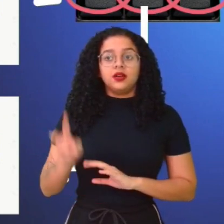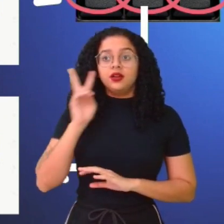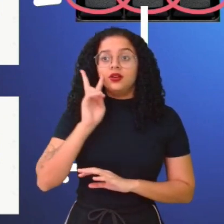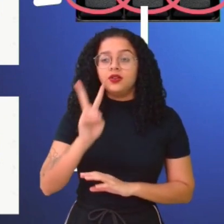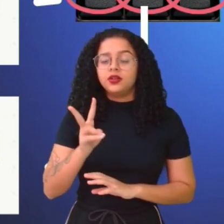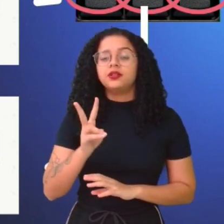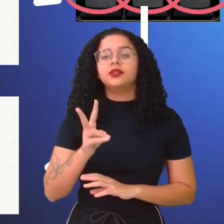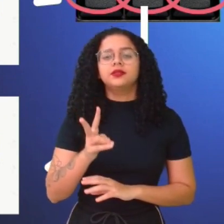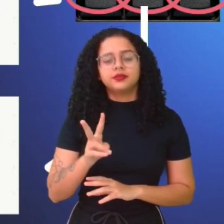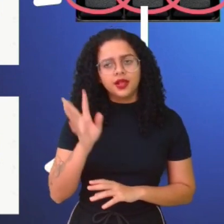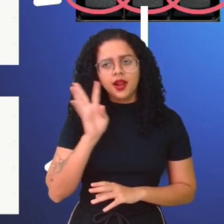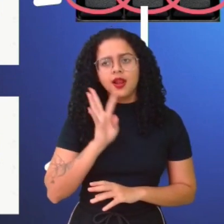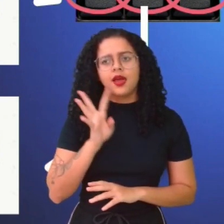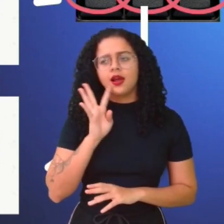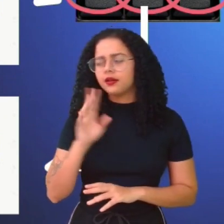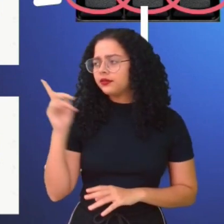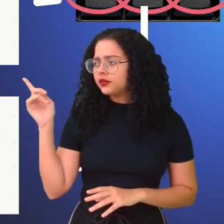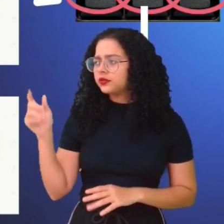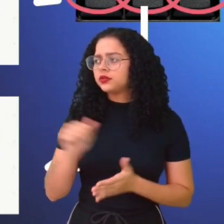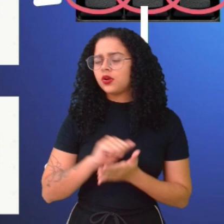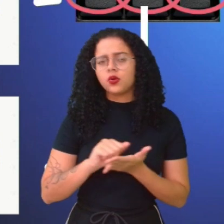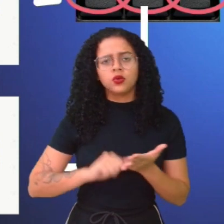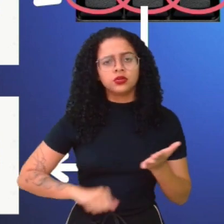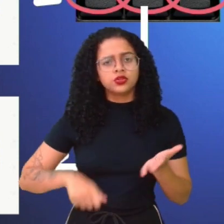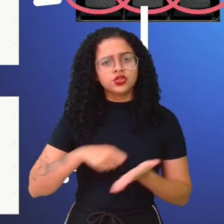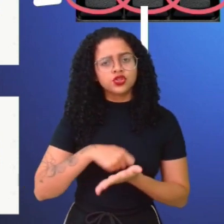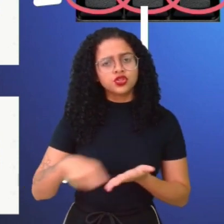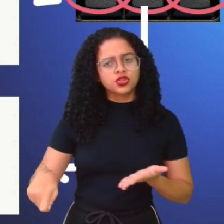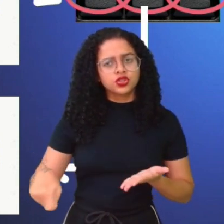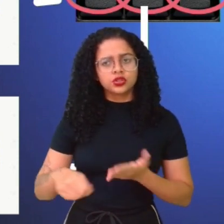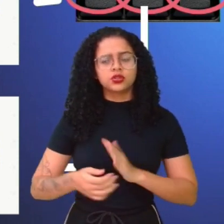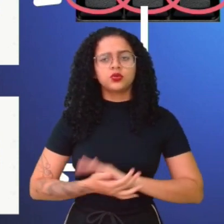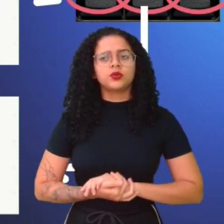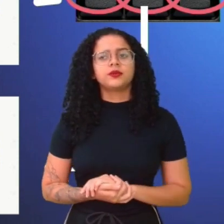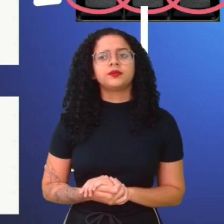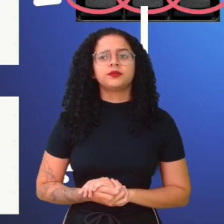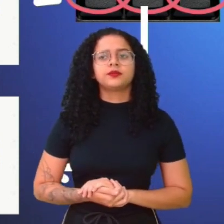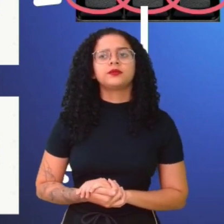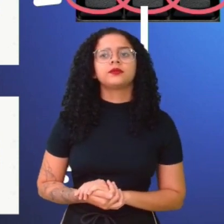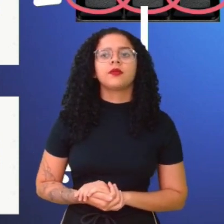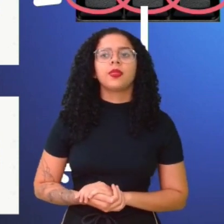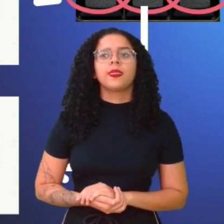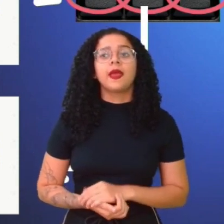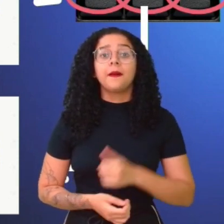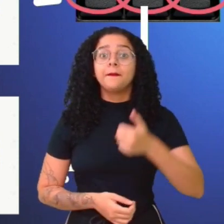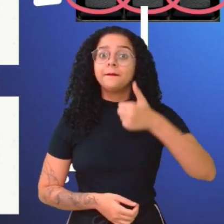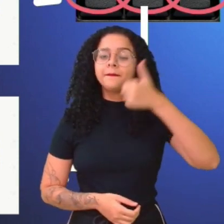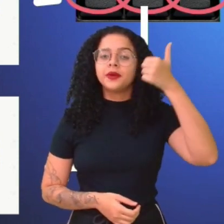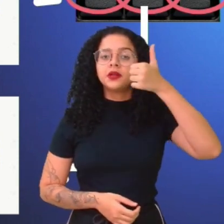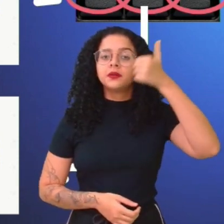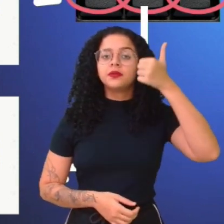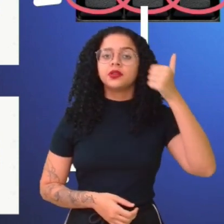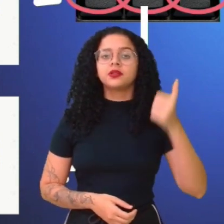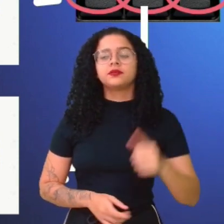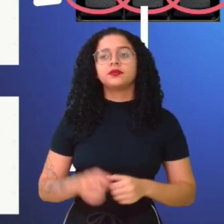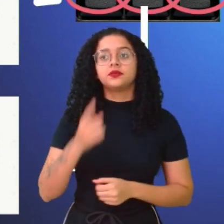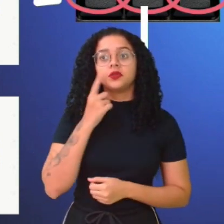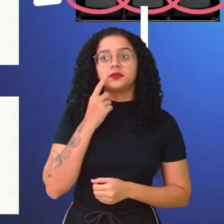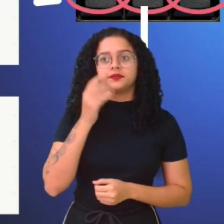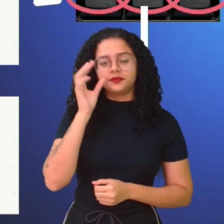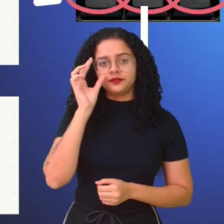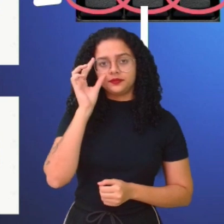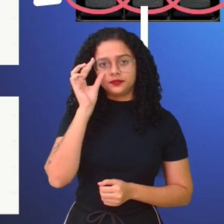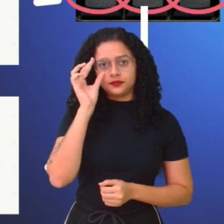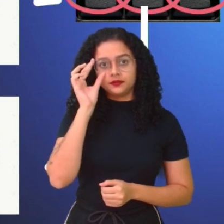intuitivo esse algoritmo escrito aí no Scratch. Aquela primeira em cima ali, ó, olha o que é que a setinha está